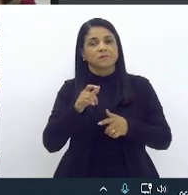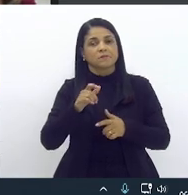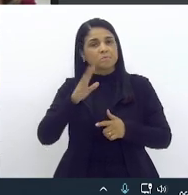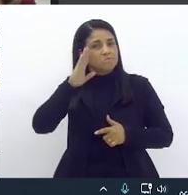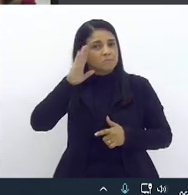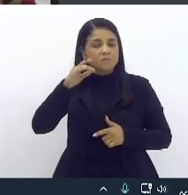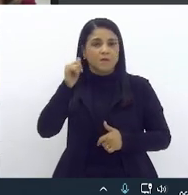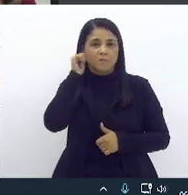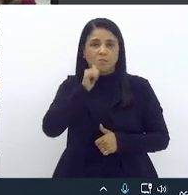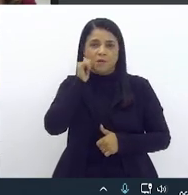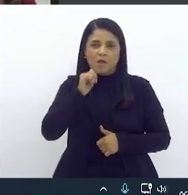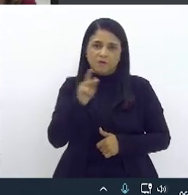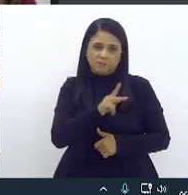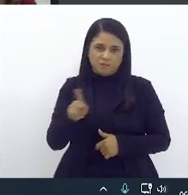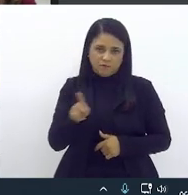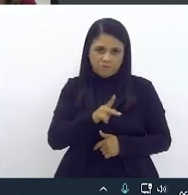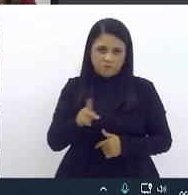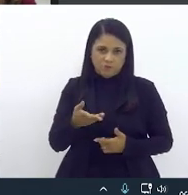atendidas